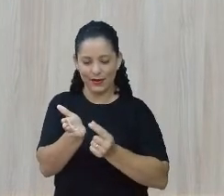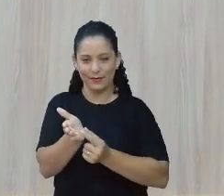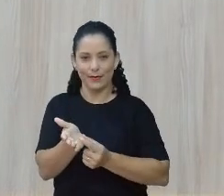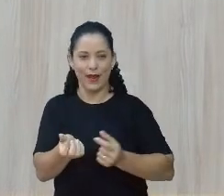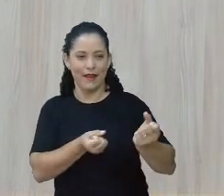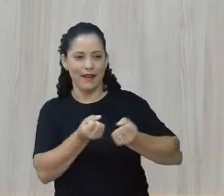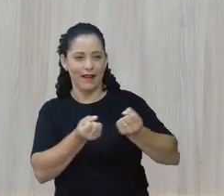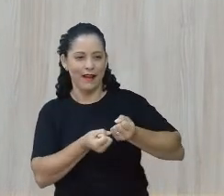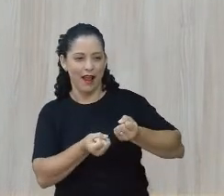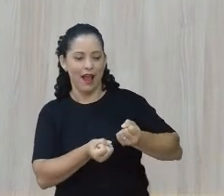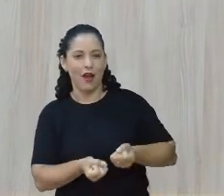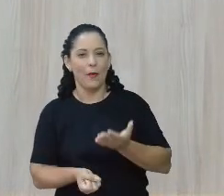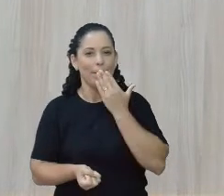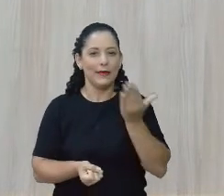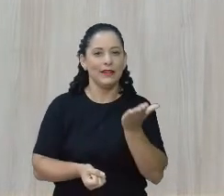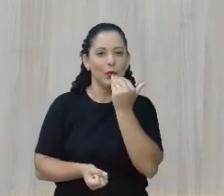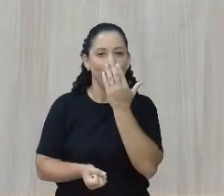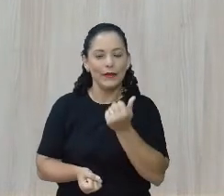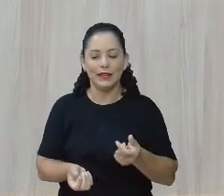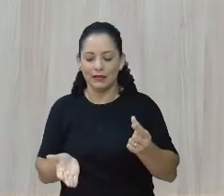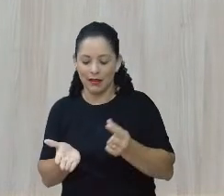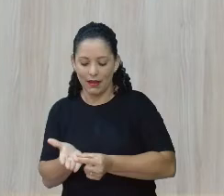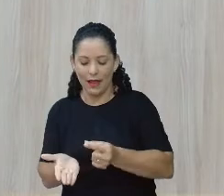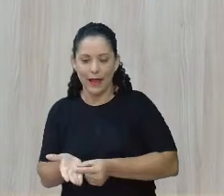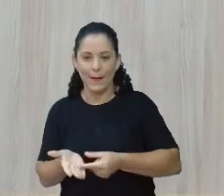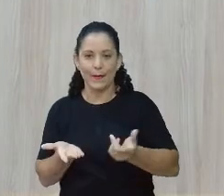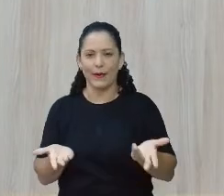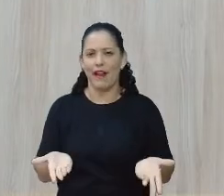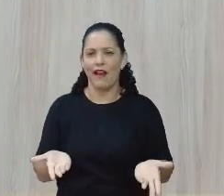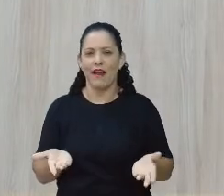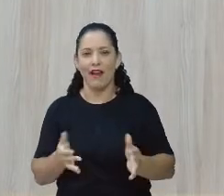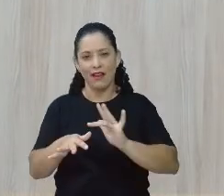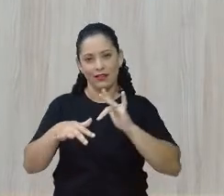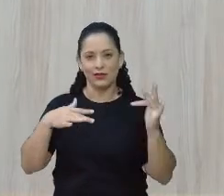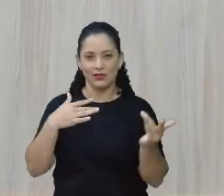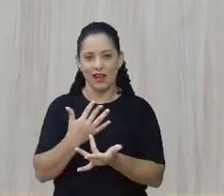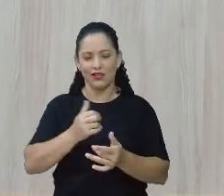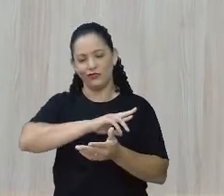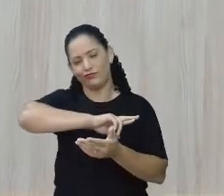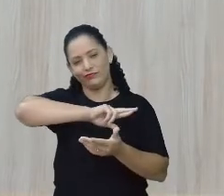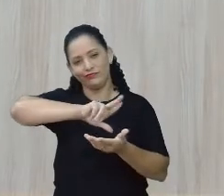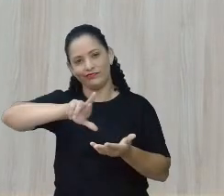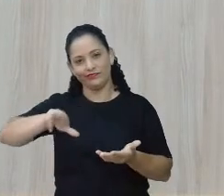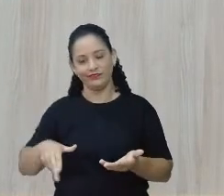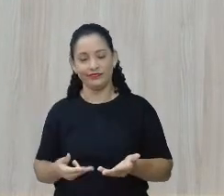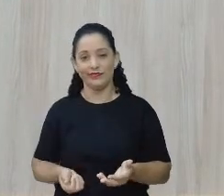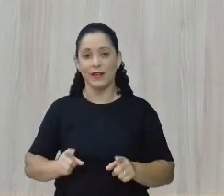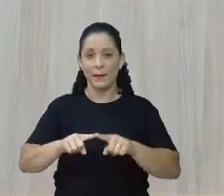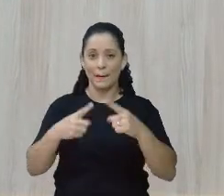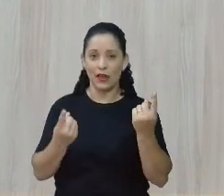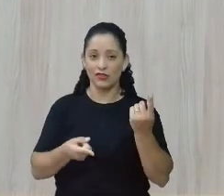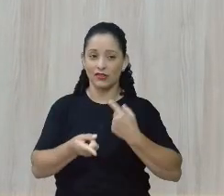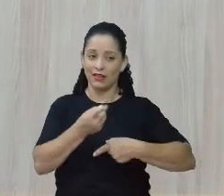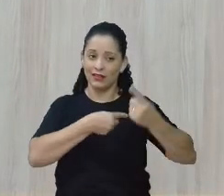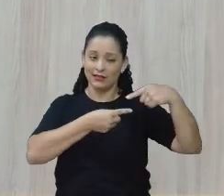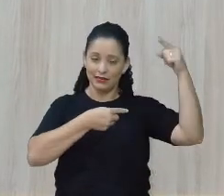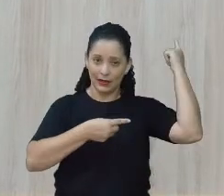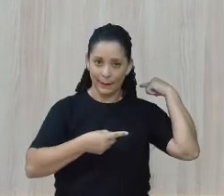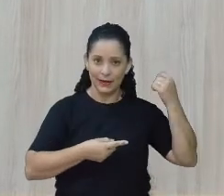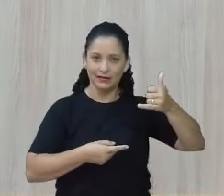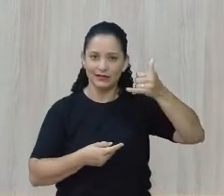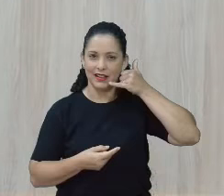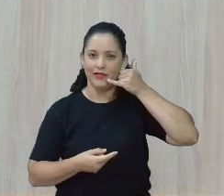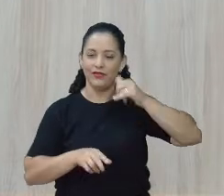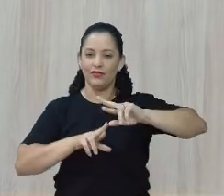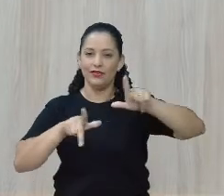app para pedir comida, app para usar as redes sociais. Então, o telefone antigamente ele tinha um design e a